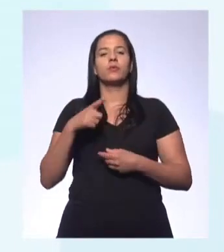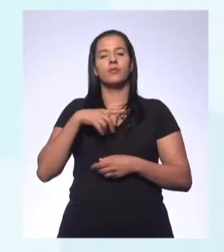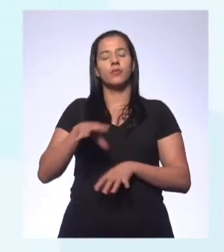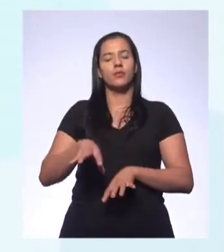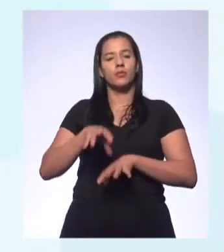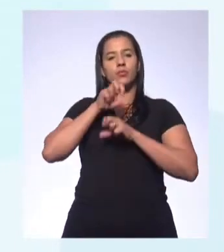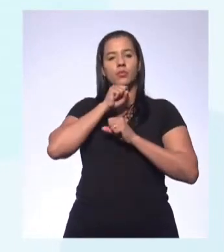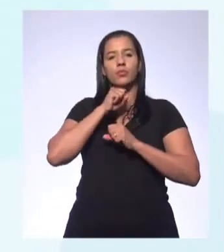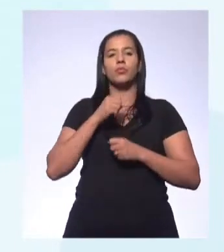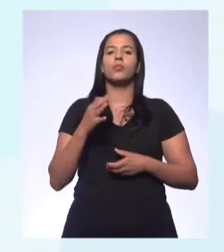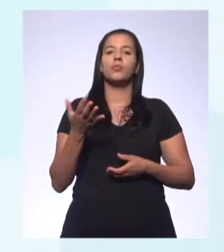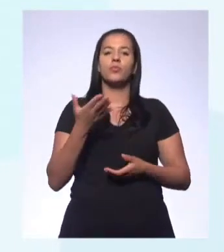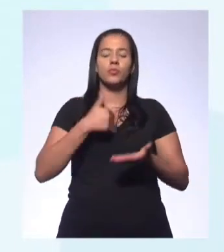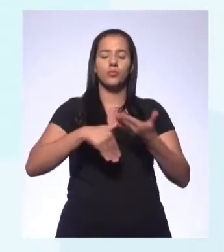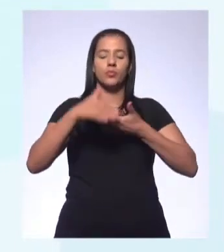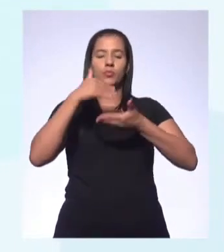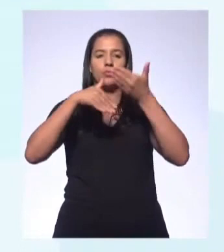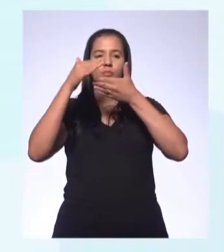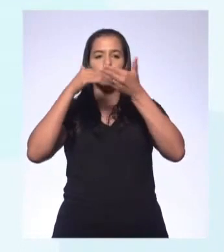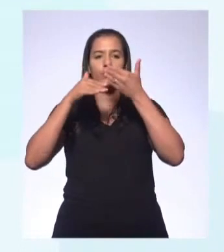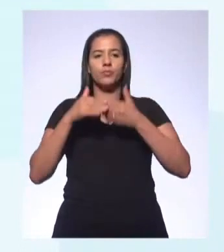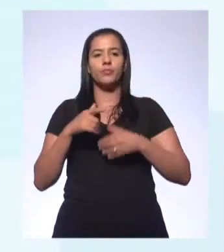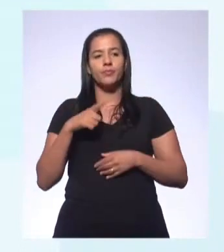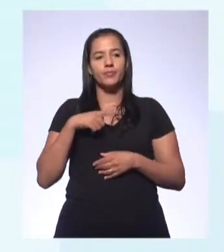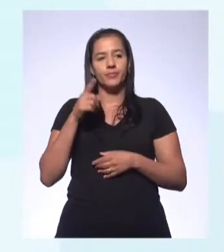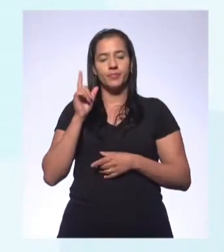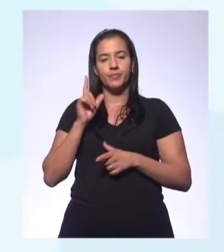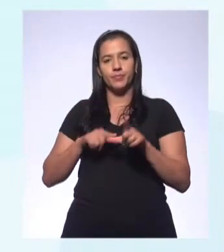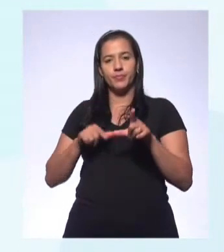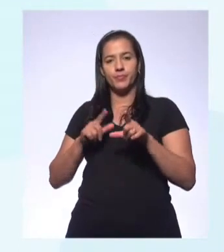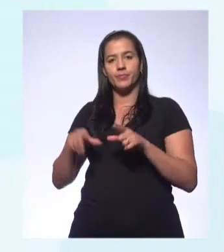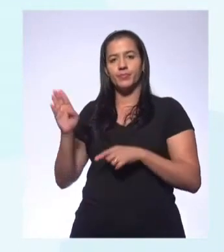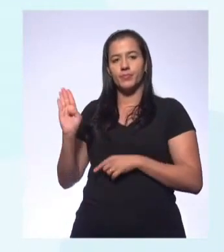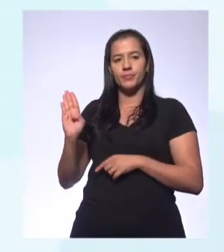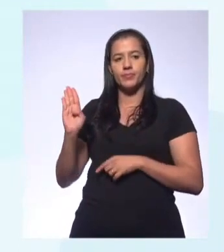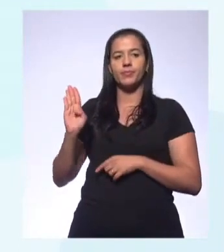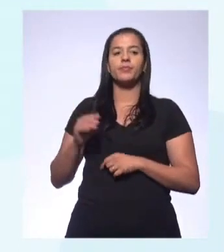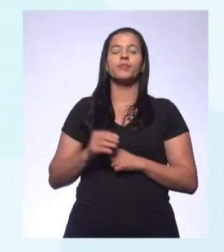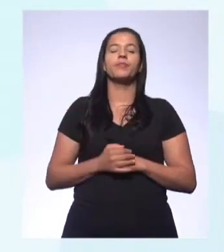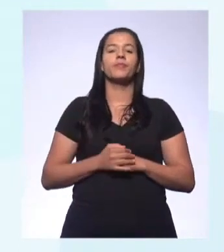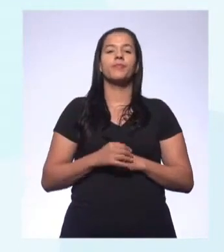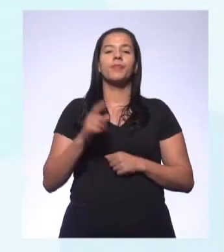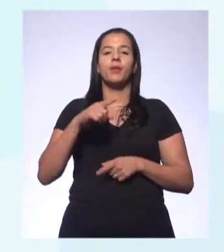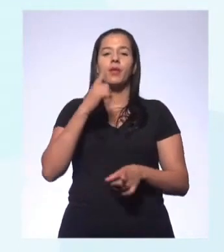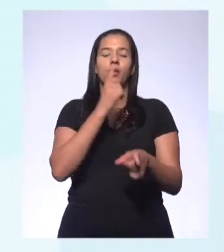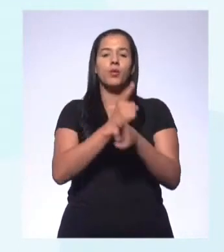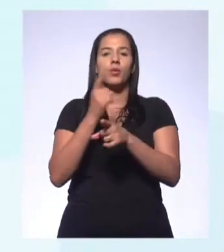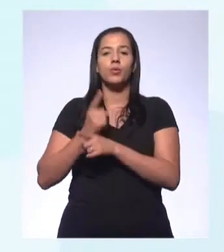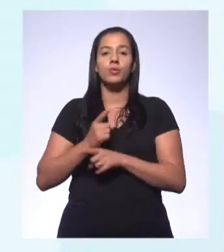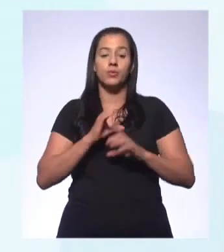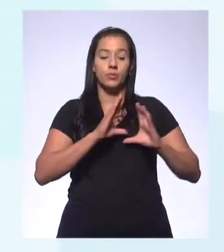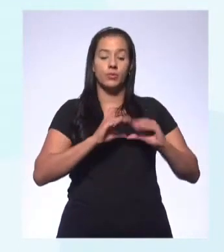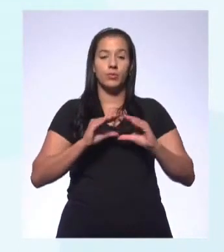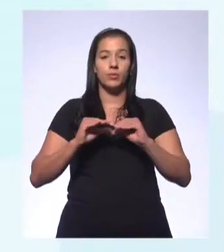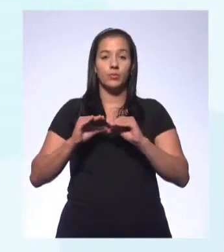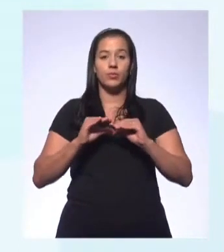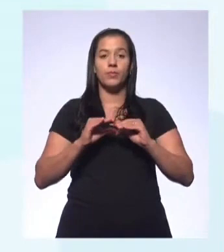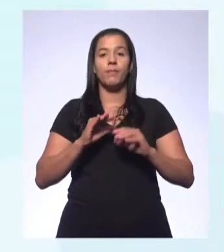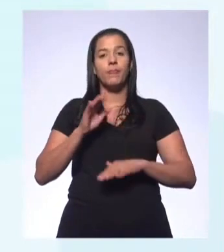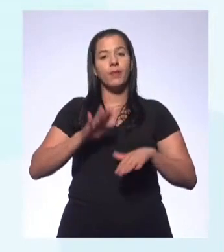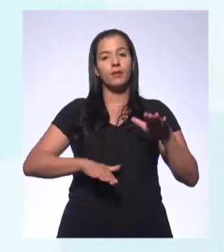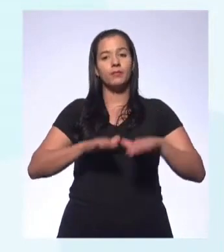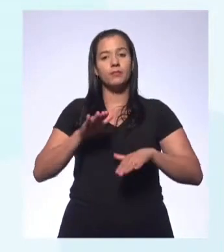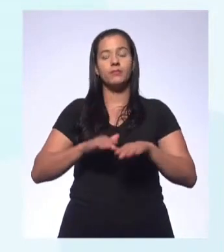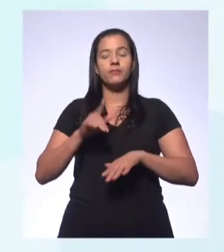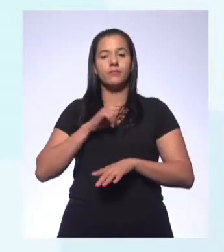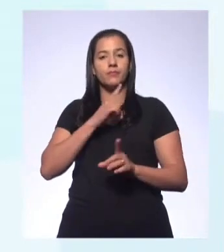faz parte do processo. A letra B, o nitrogênio encontrado no solo é, na maioria das vezes,